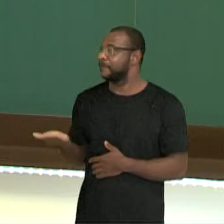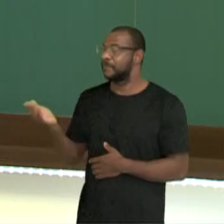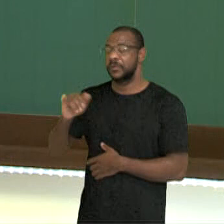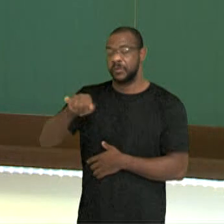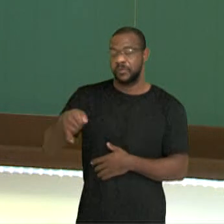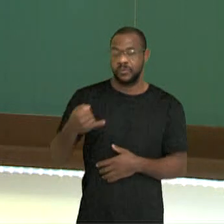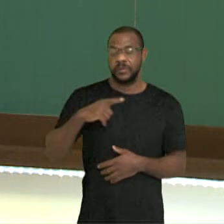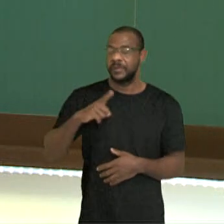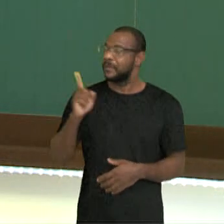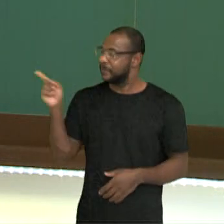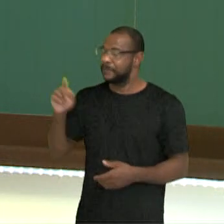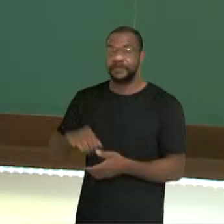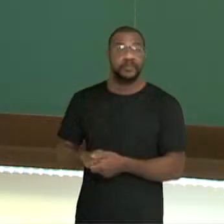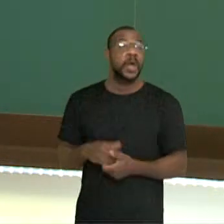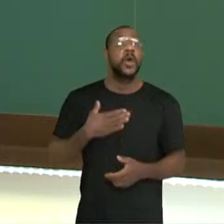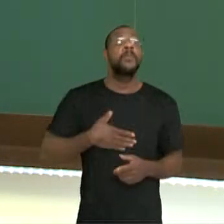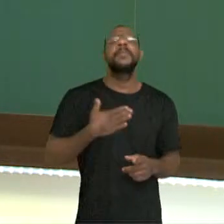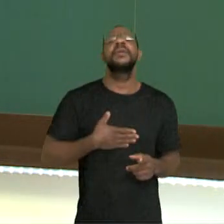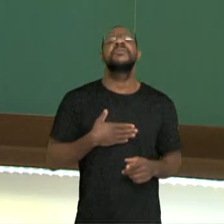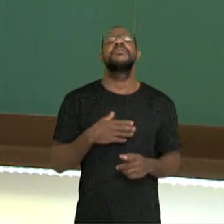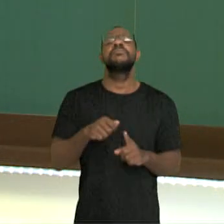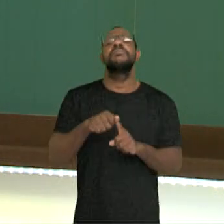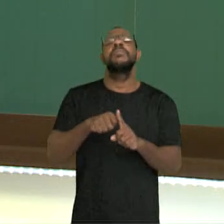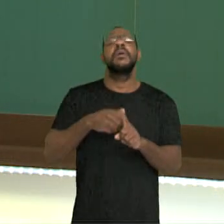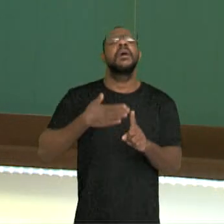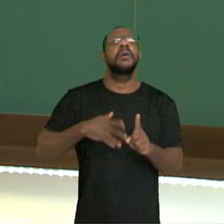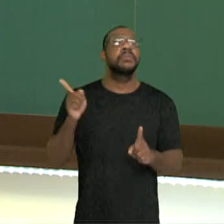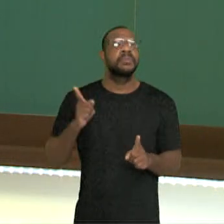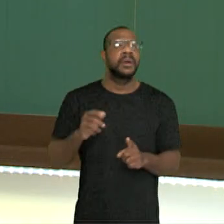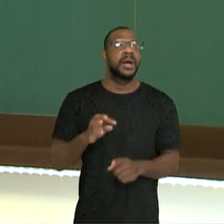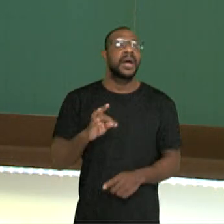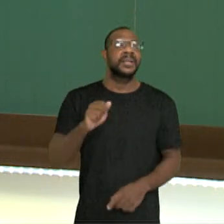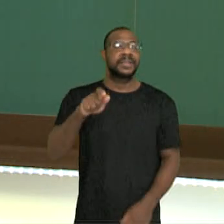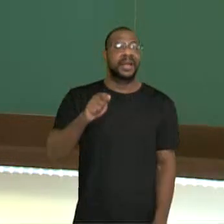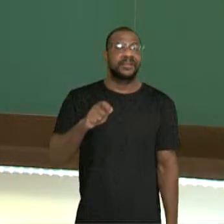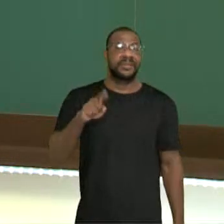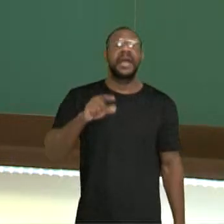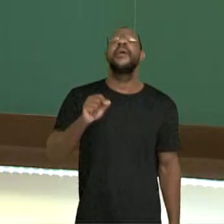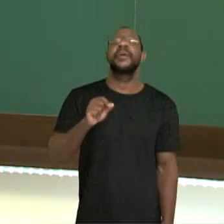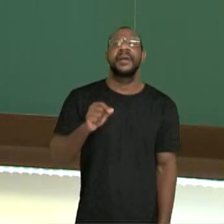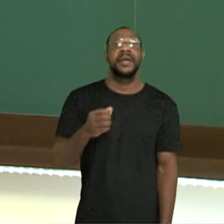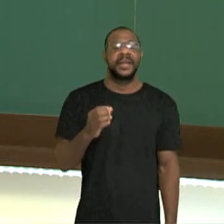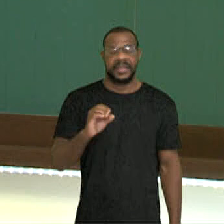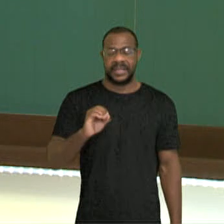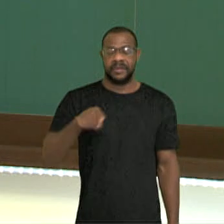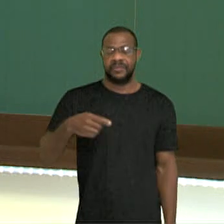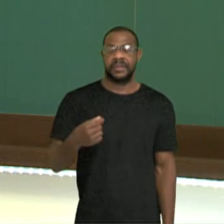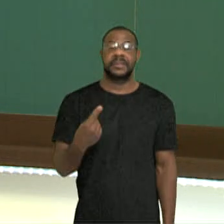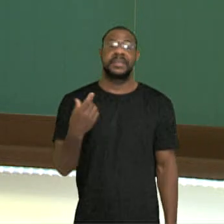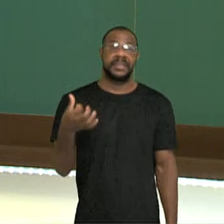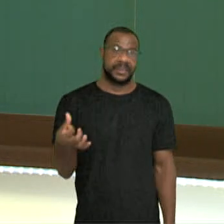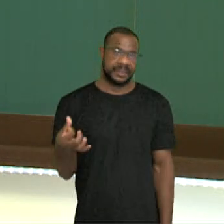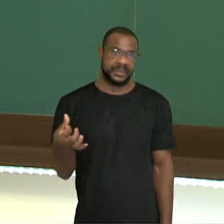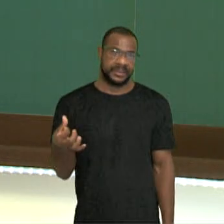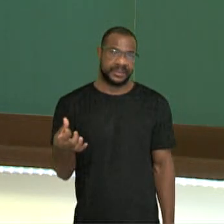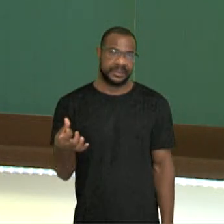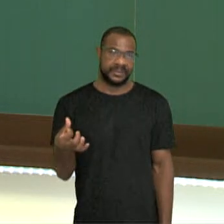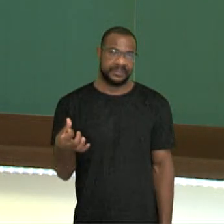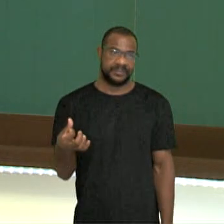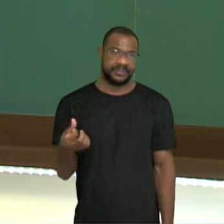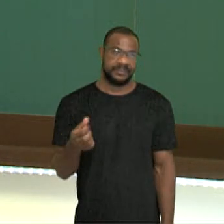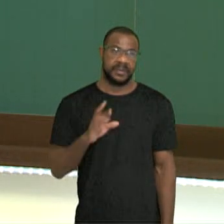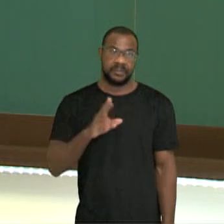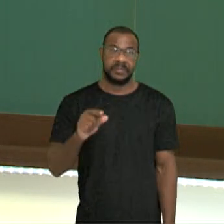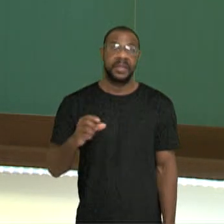1.370,37. No mês de agosto, a taxa é de 0,16 vezes 70% deu